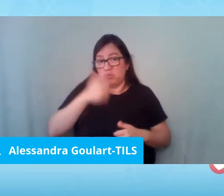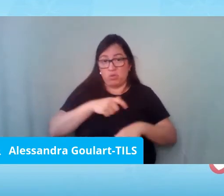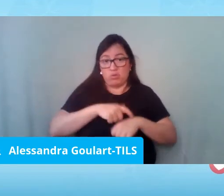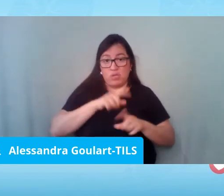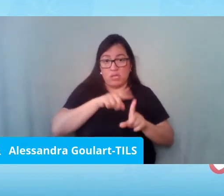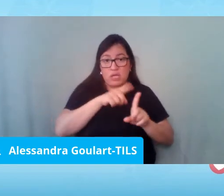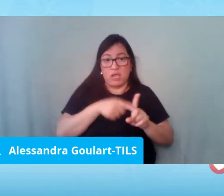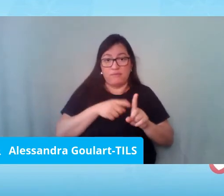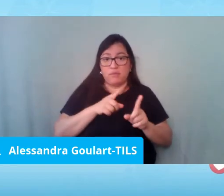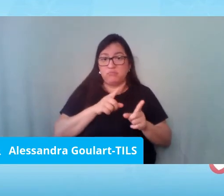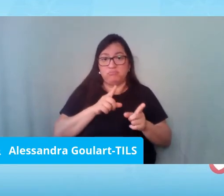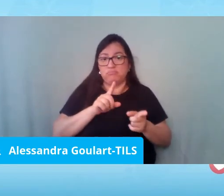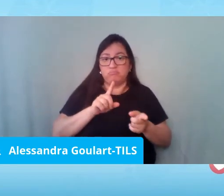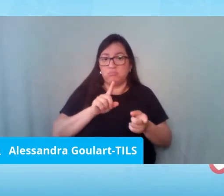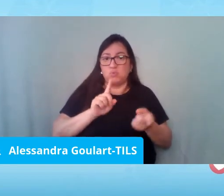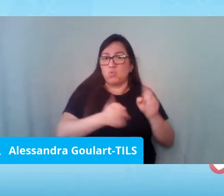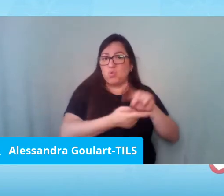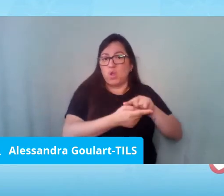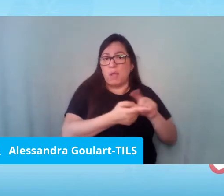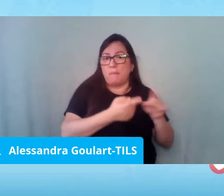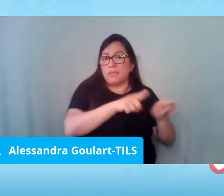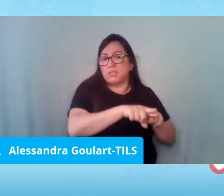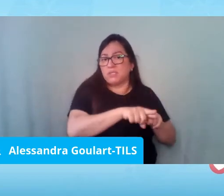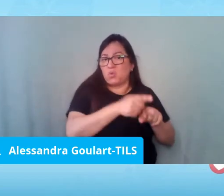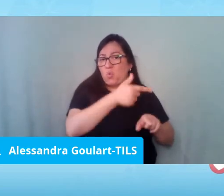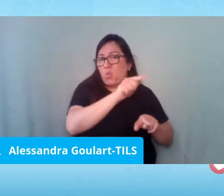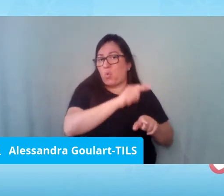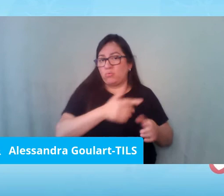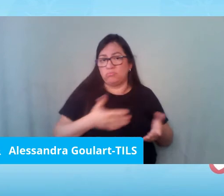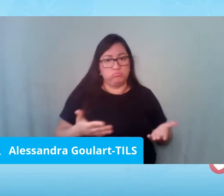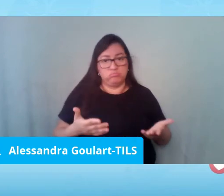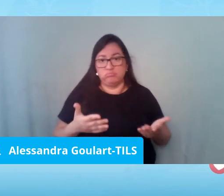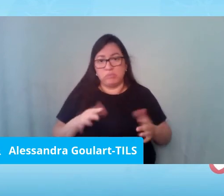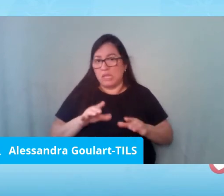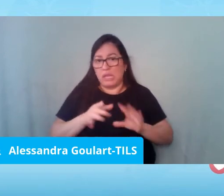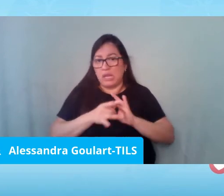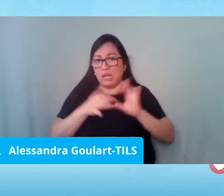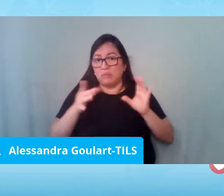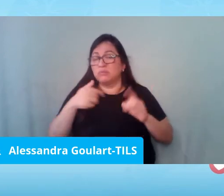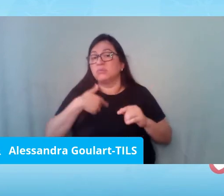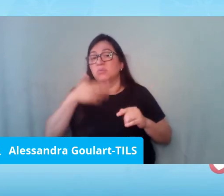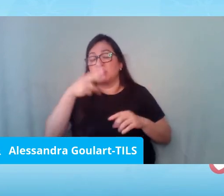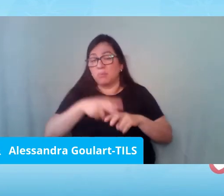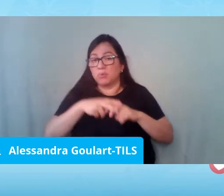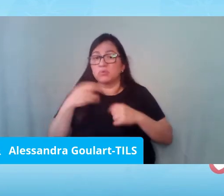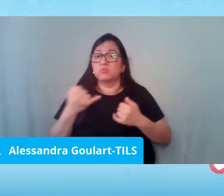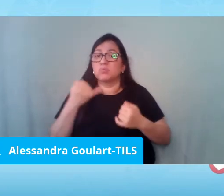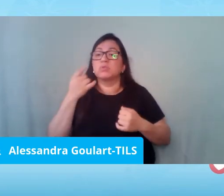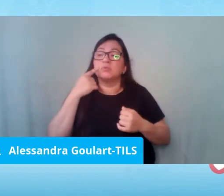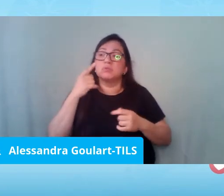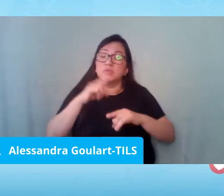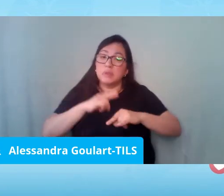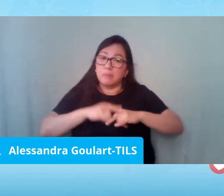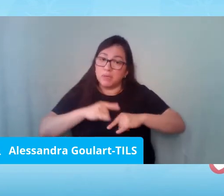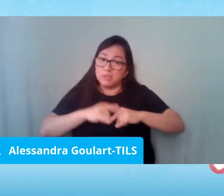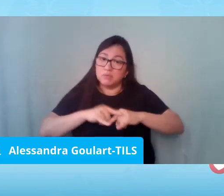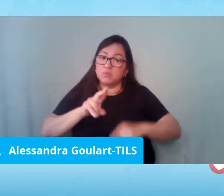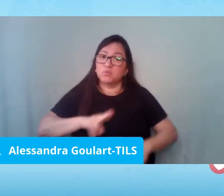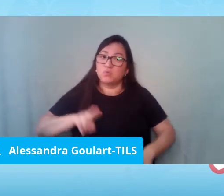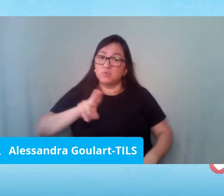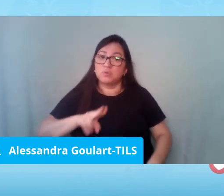gravidez. Orientar sobre a realização dos exames, se esses exames, né, os